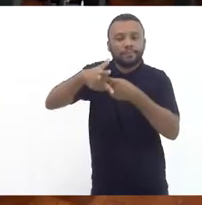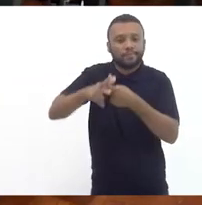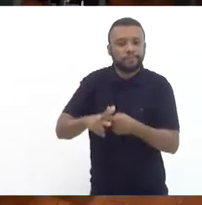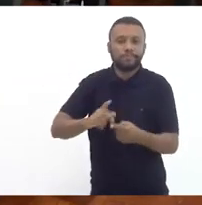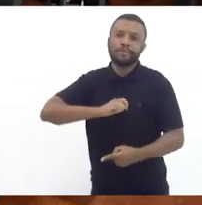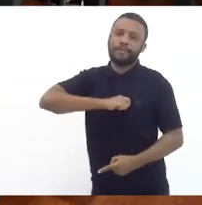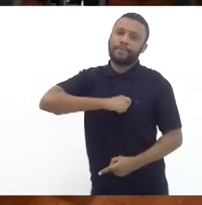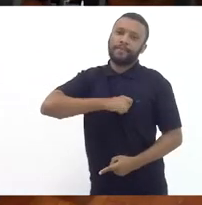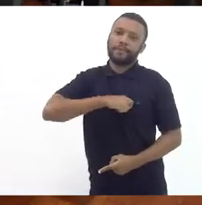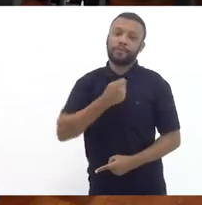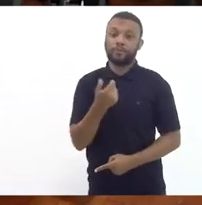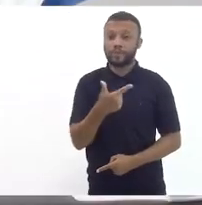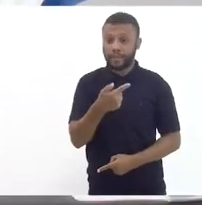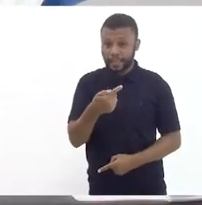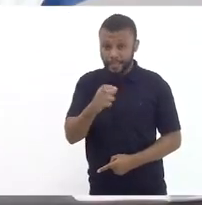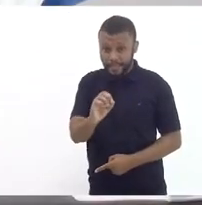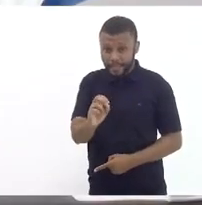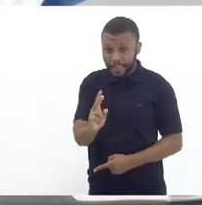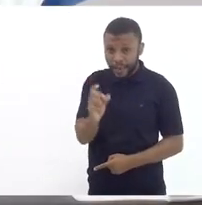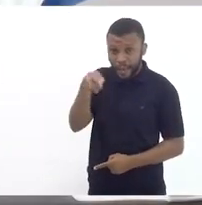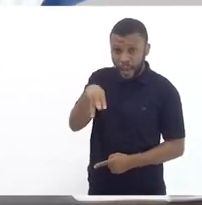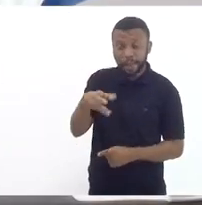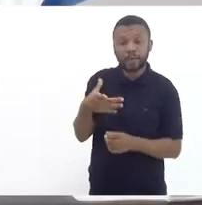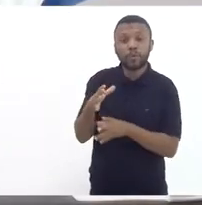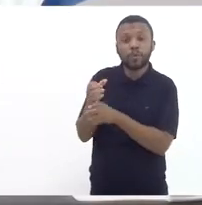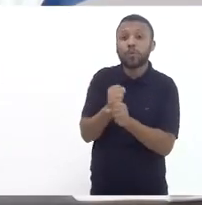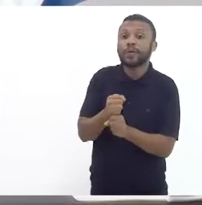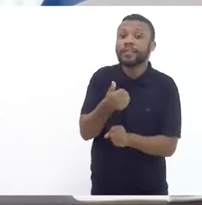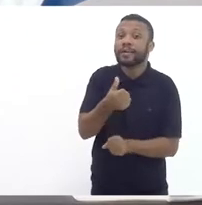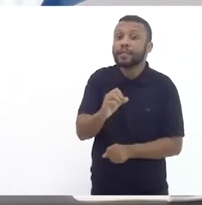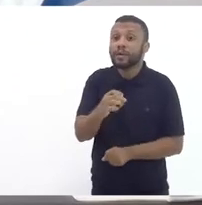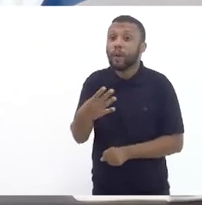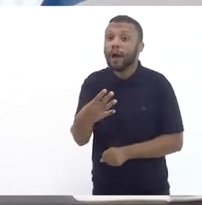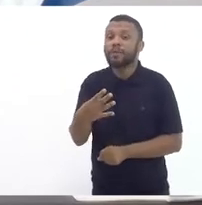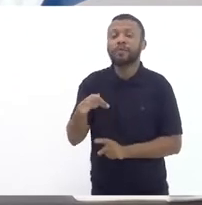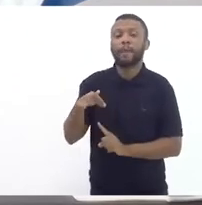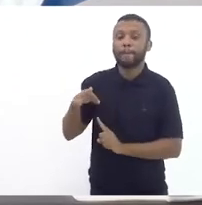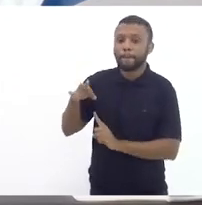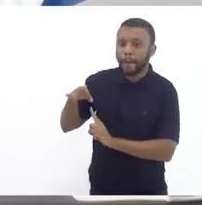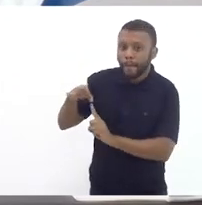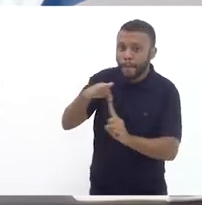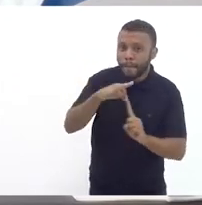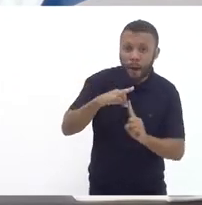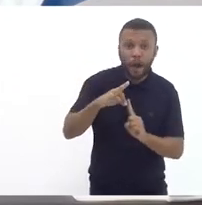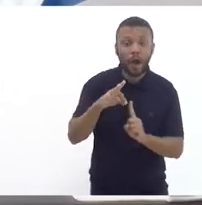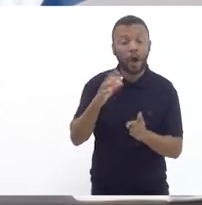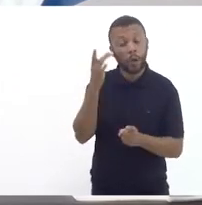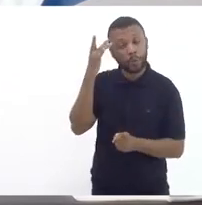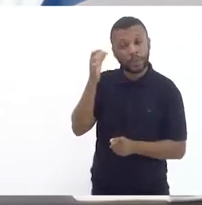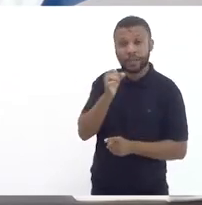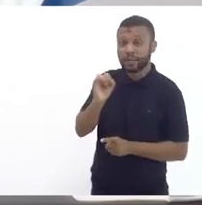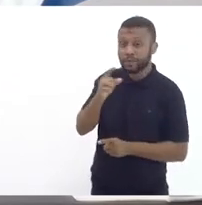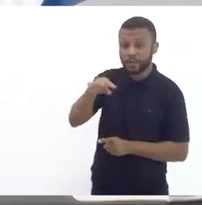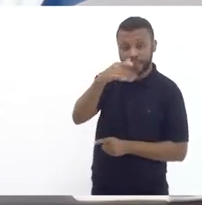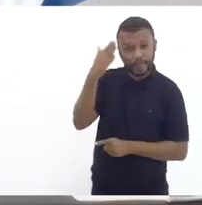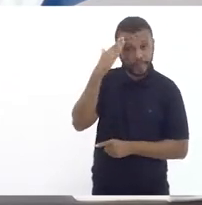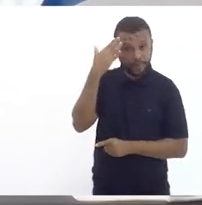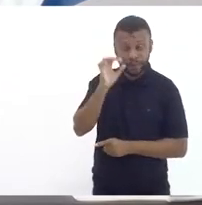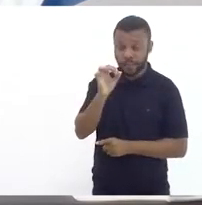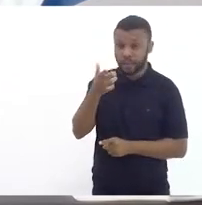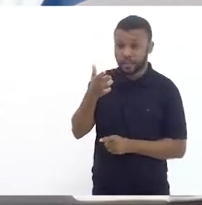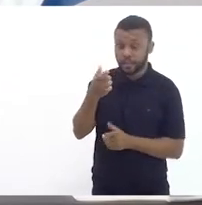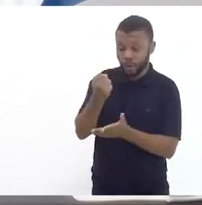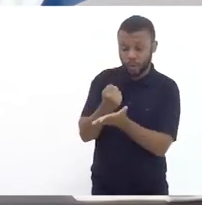quilômetros e de 104 estações. Não sei se o senhor sabe, mas esse convênio disponibiliza 10